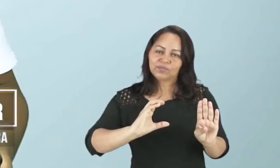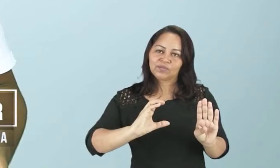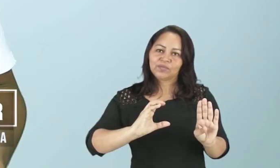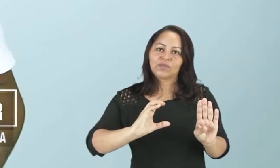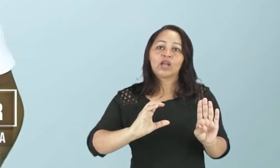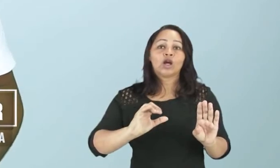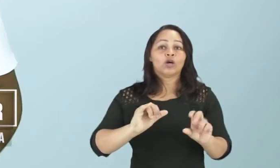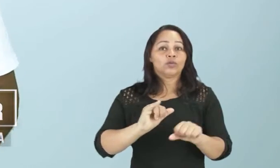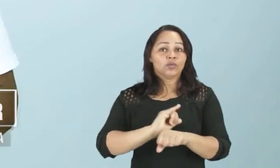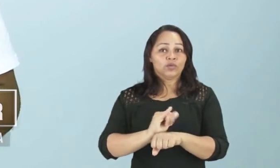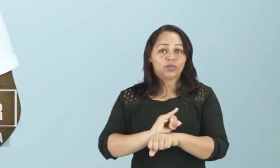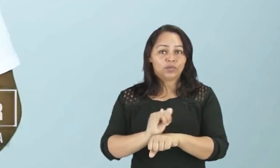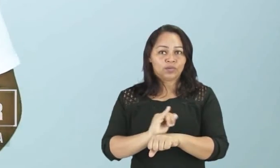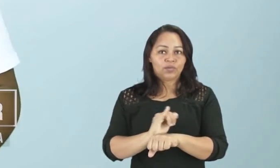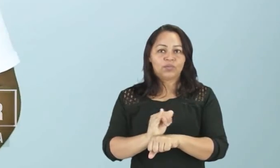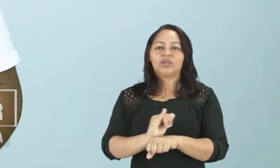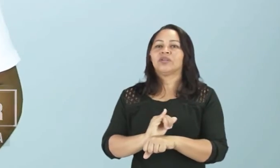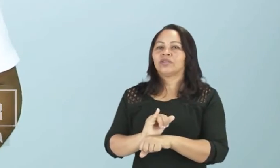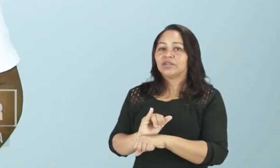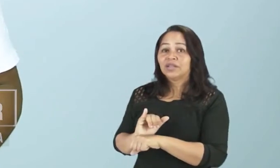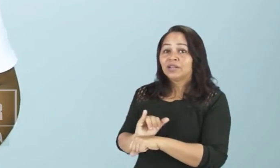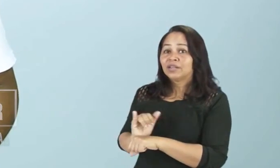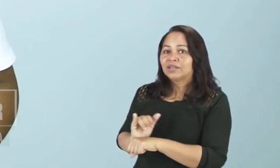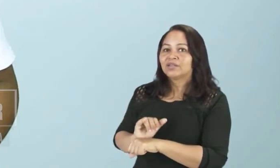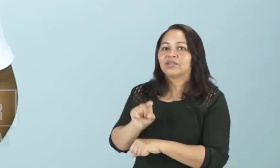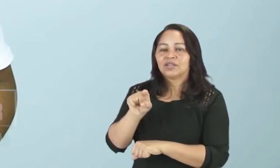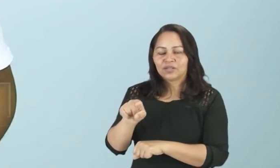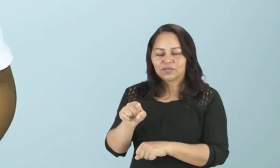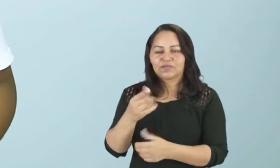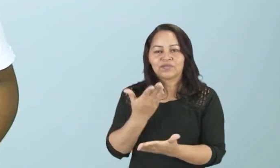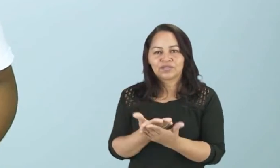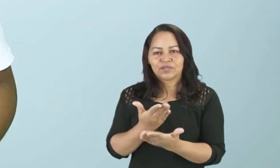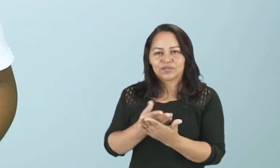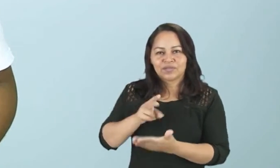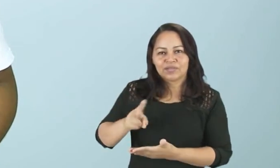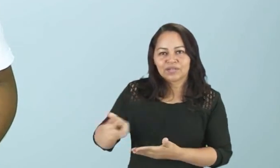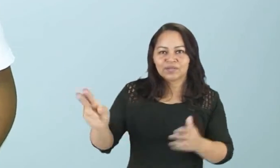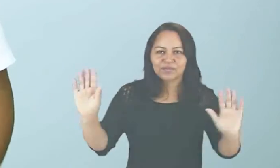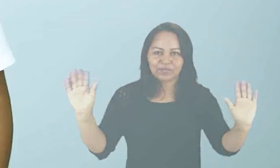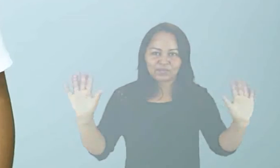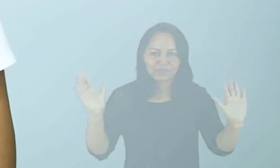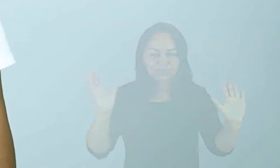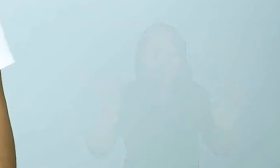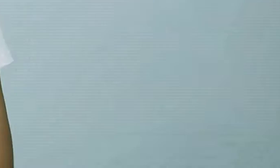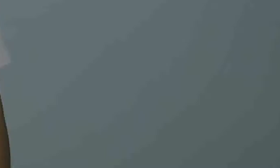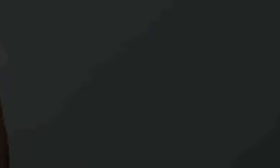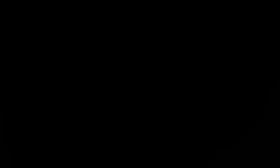YouTube, tá bom? Revejam e continuem estudando sempre. Até a próxima aula.